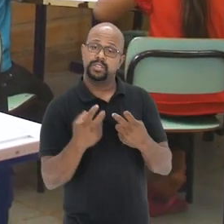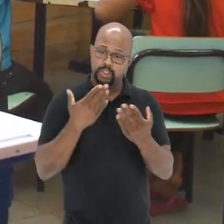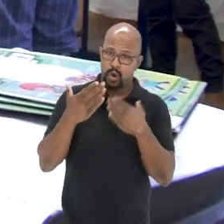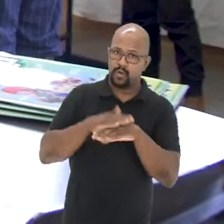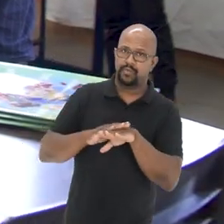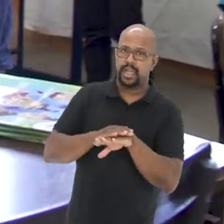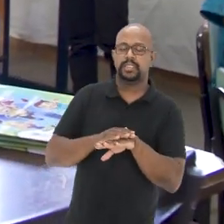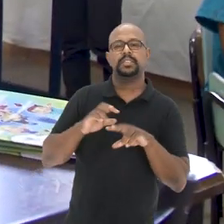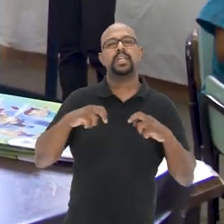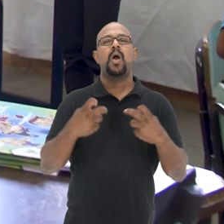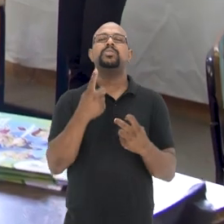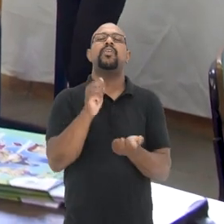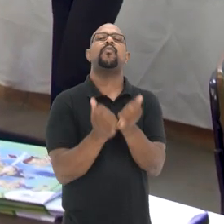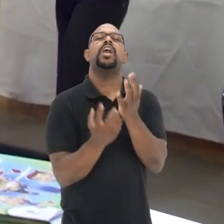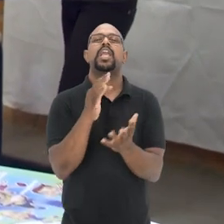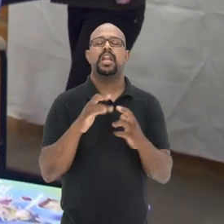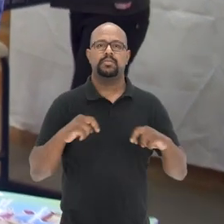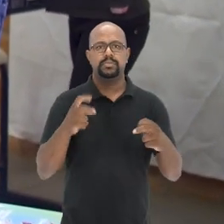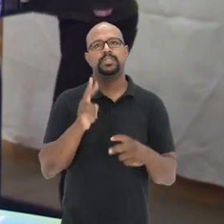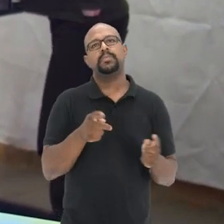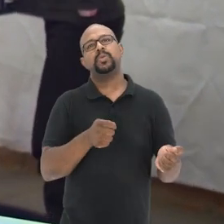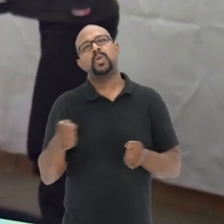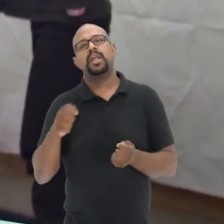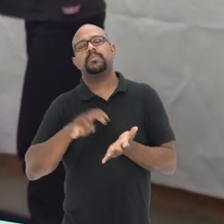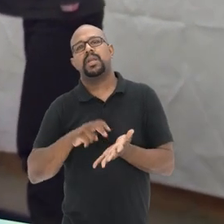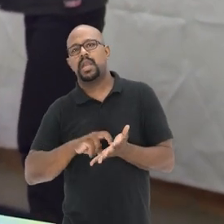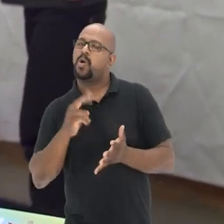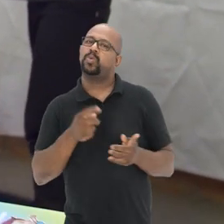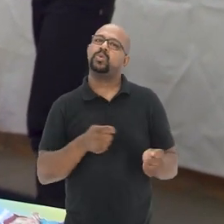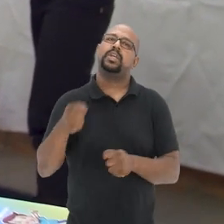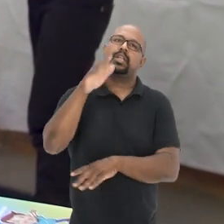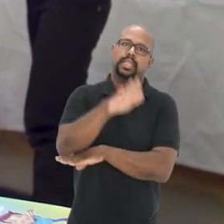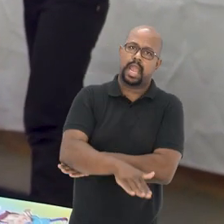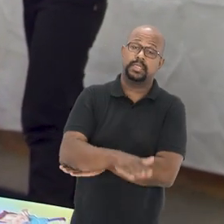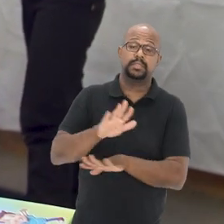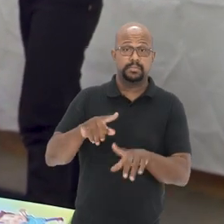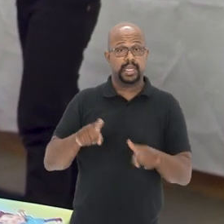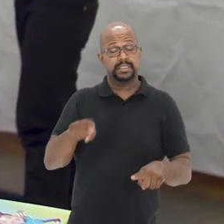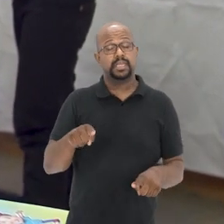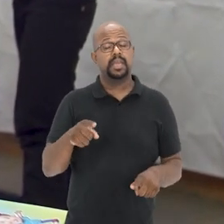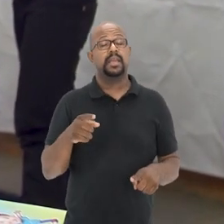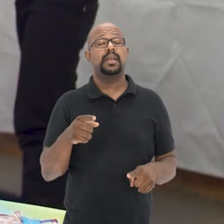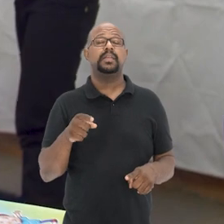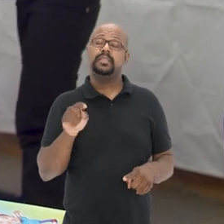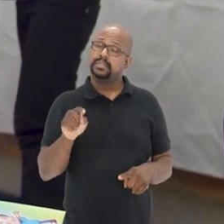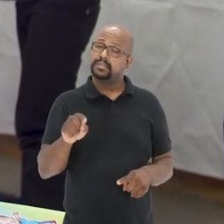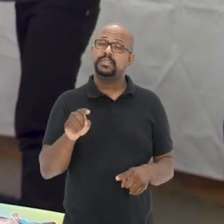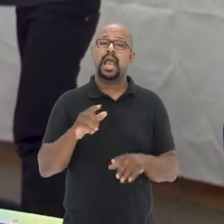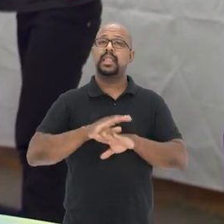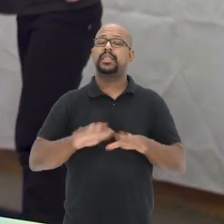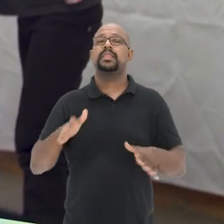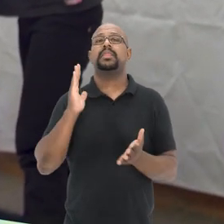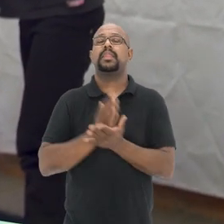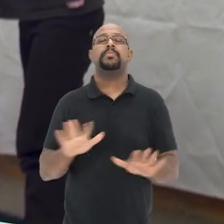de conversa, na roda de uma fogueira, toda manhã ou toda tarde. Mas isso aí é muito difícil,